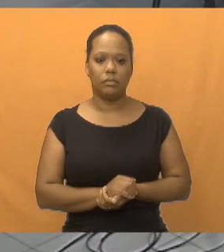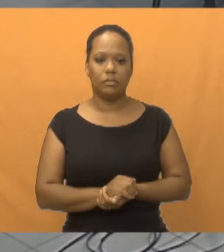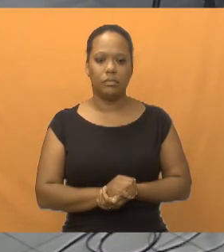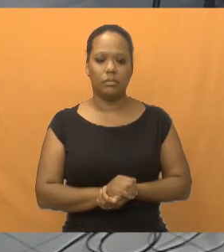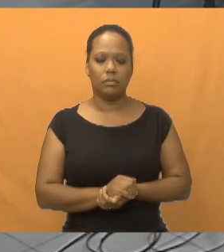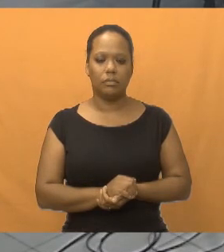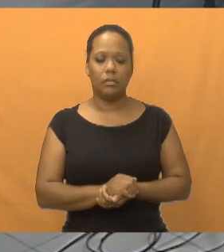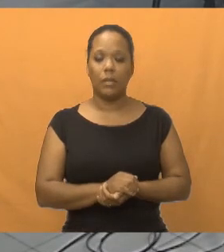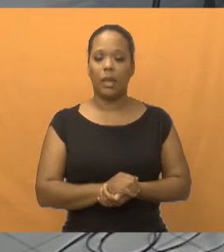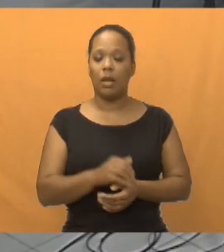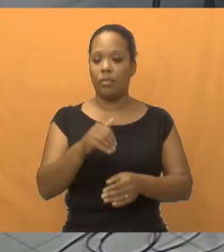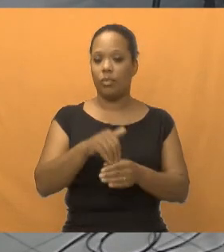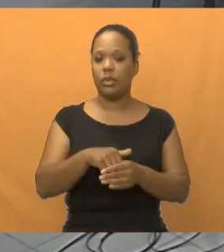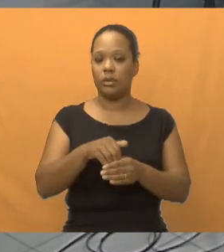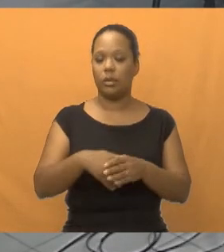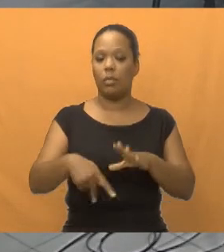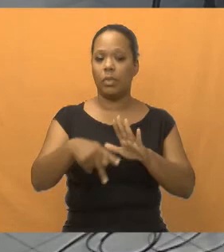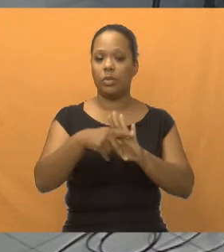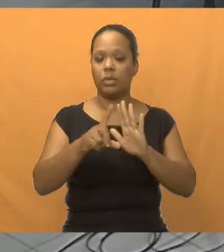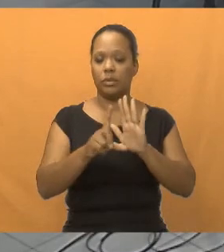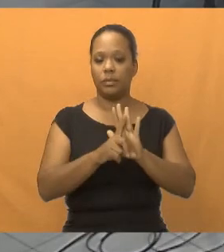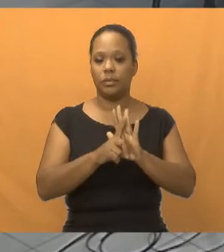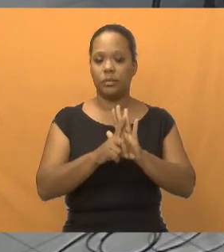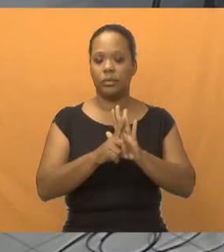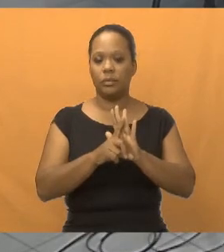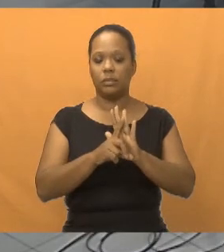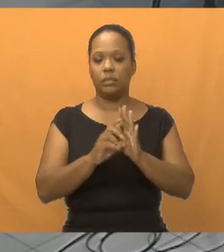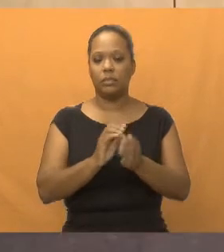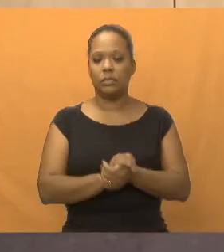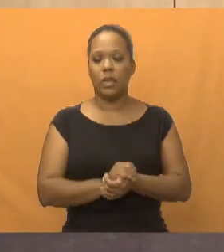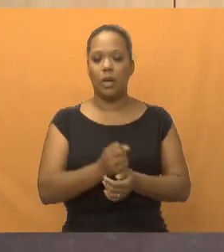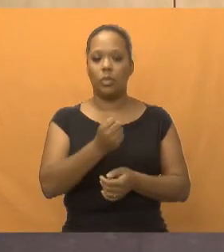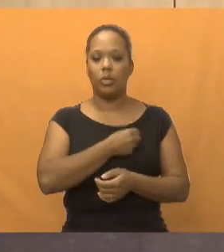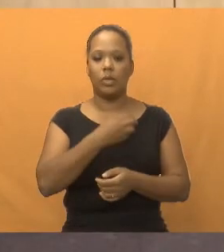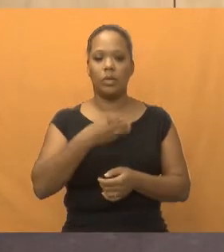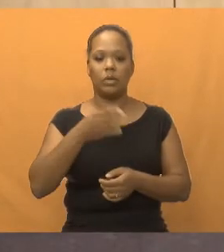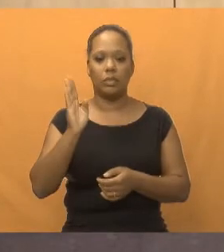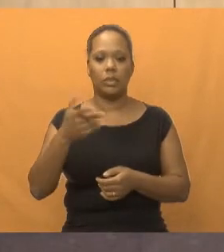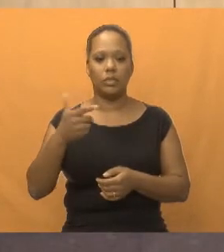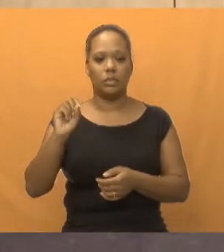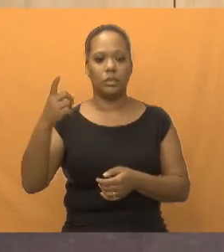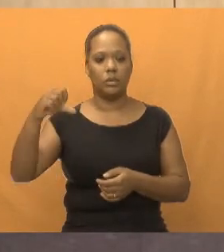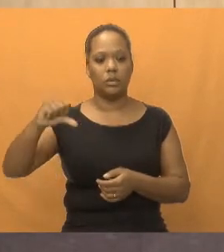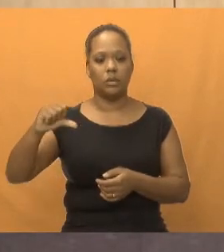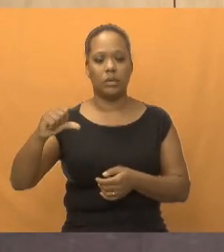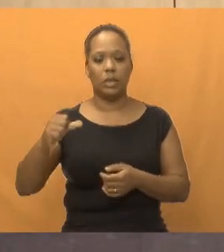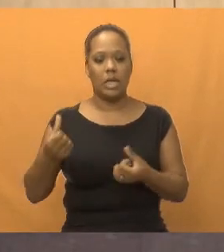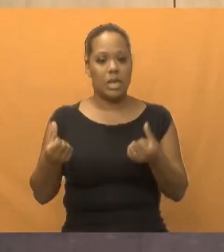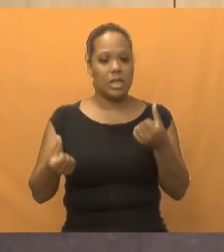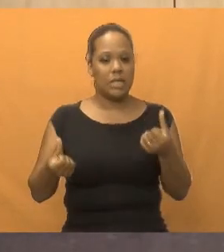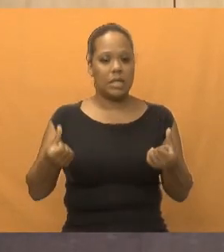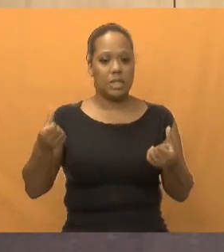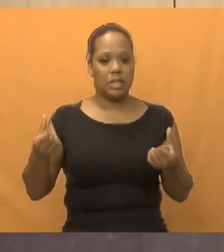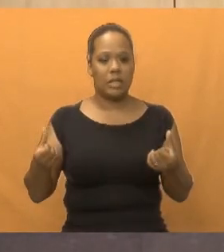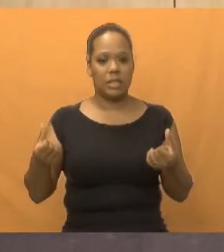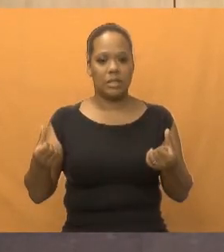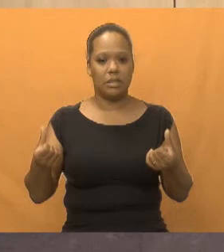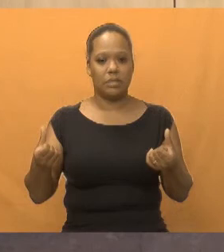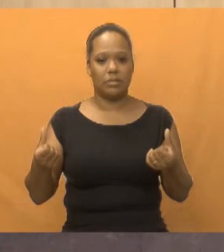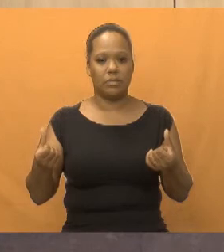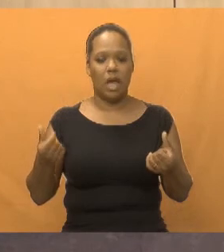Votação do projeto de lei do Executivo número 3/2019 ficou empatada. Eu